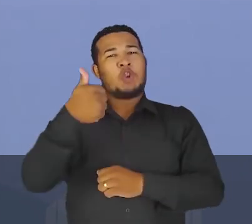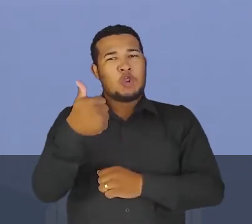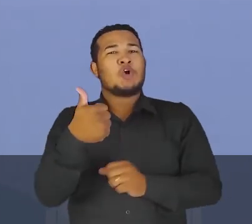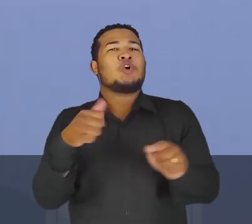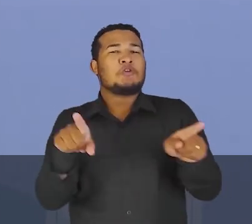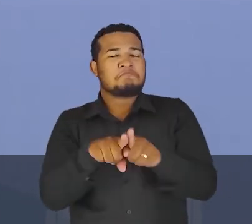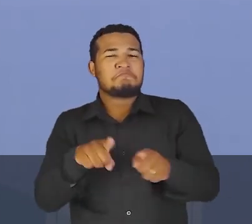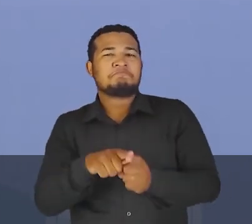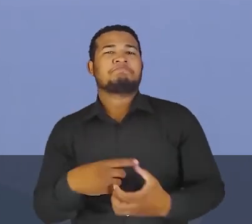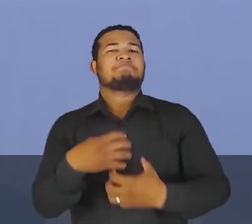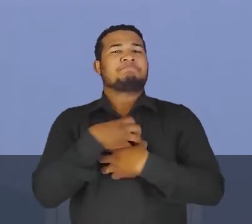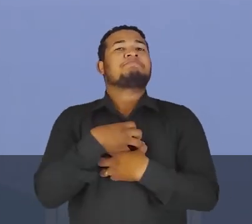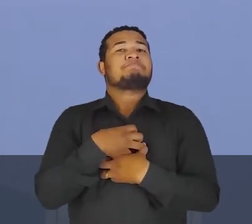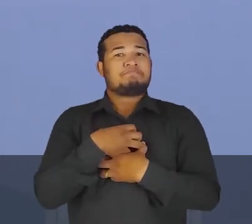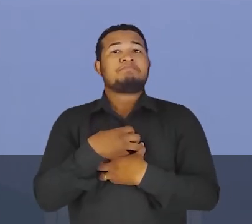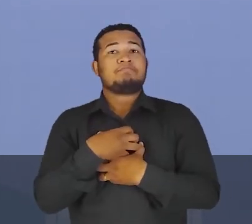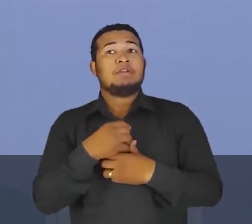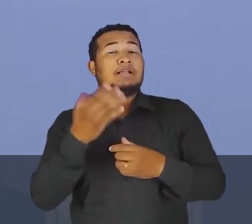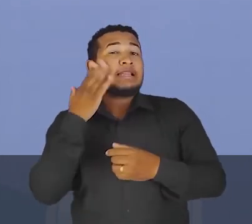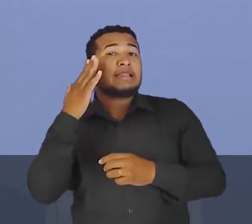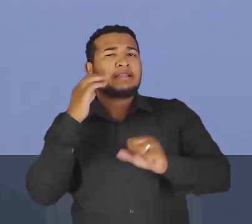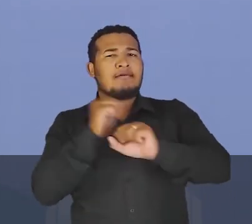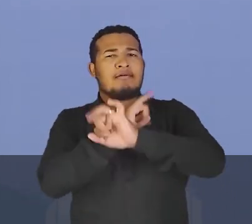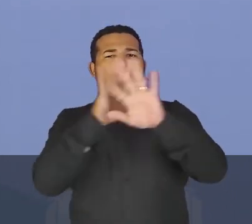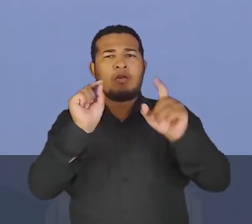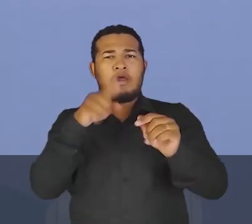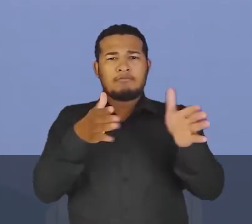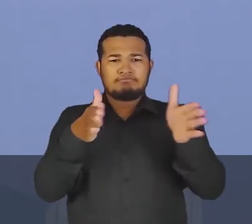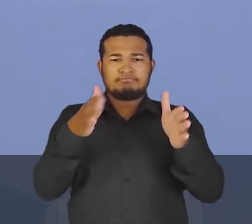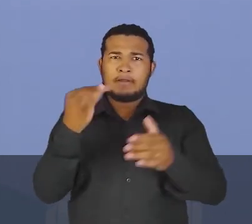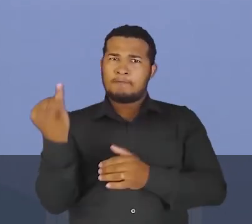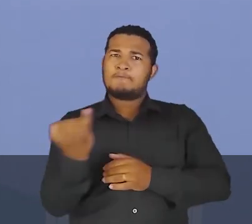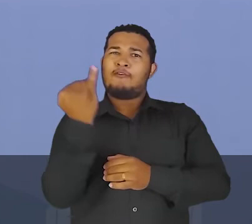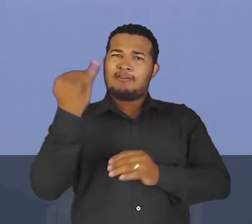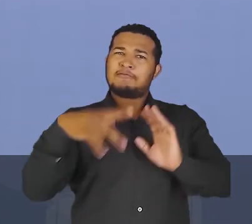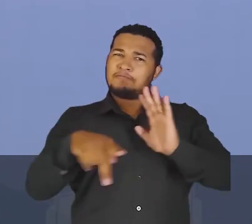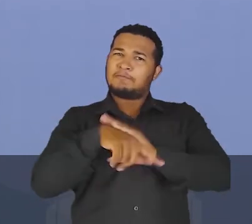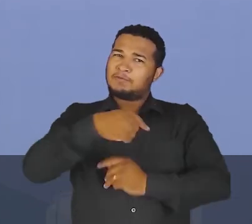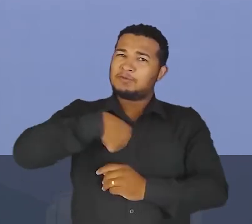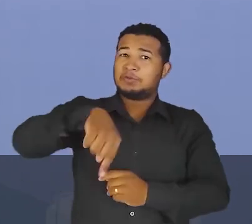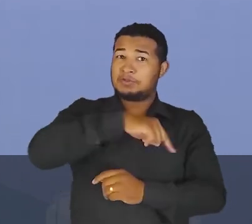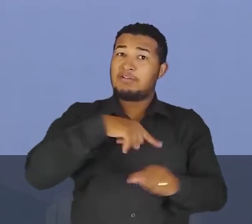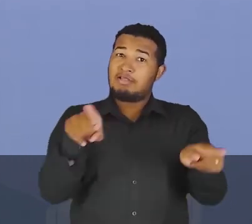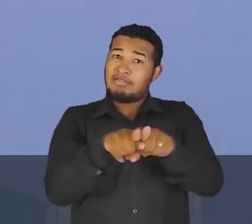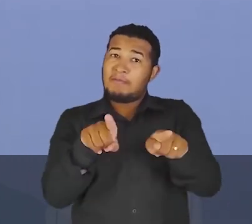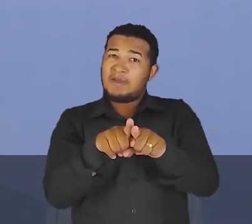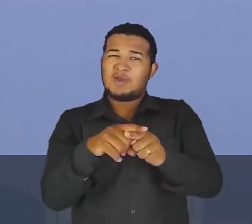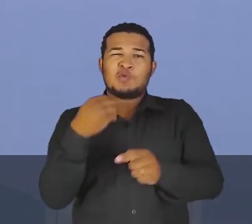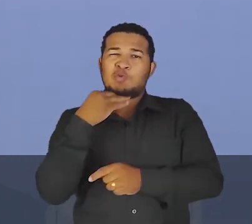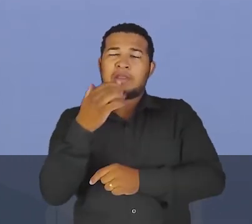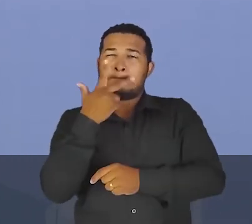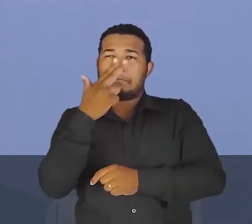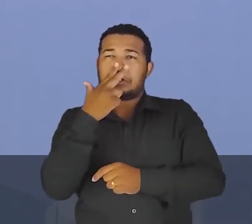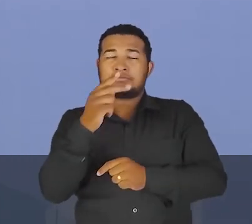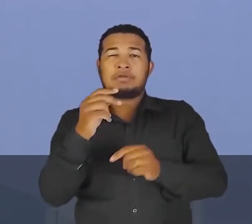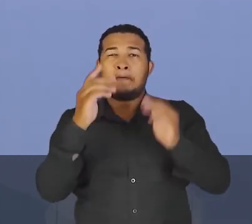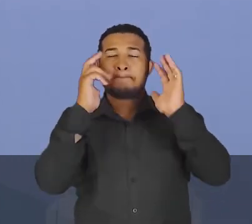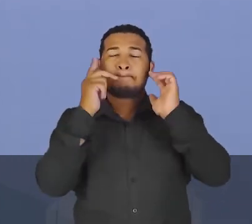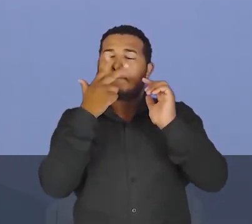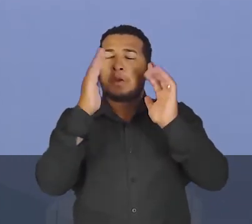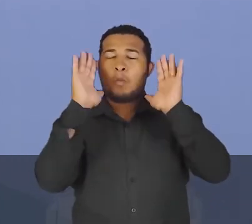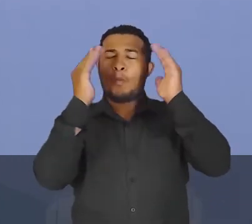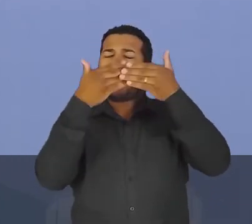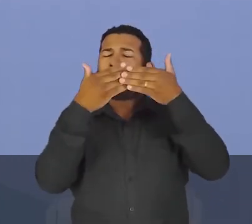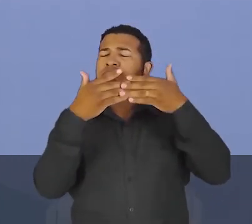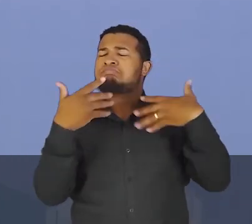qualidade. Justamente entendendo que isso aqui é um ponto bastante importante para a gente, que nós não podemos simplesmente fechar nossos olhos e falar, não